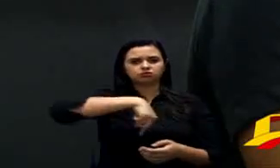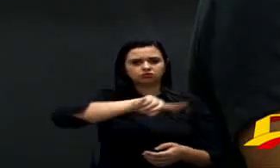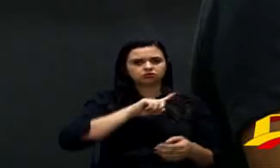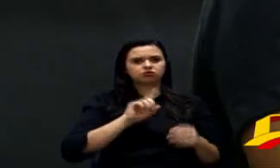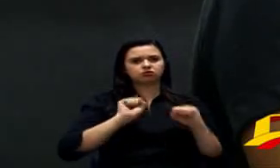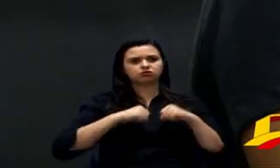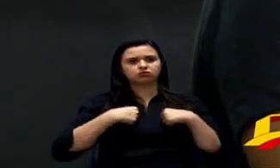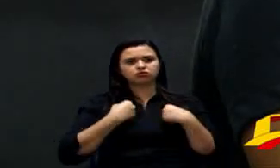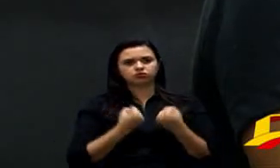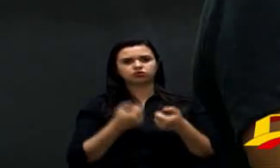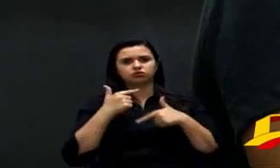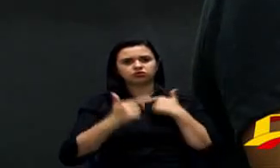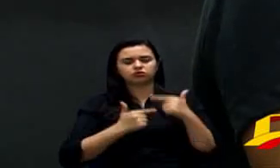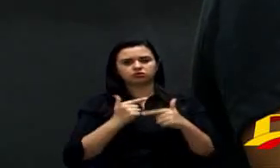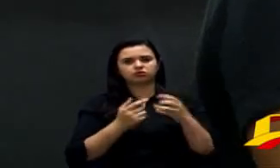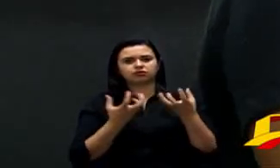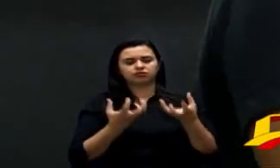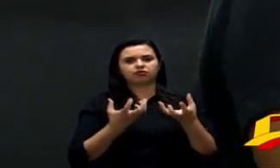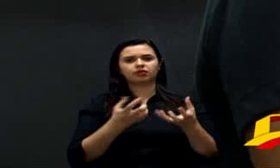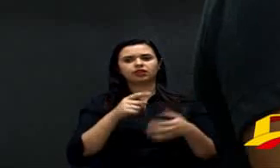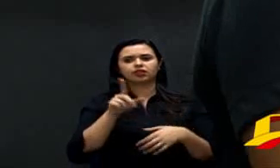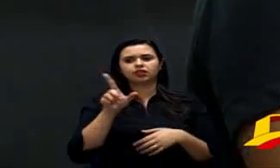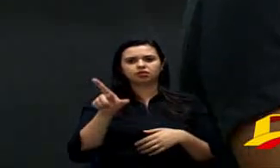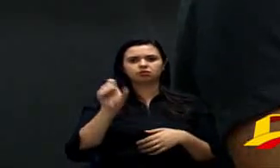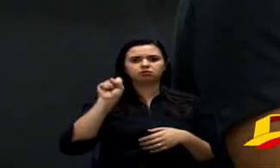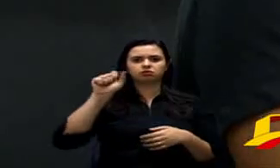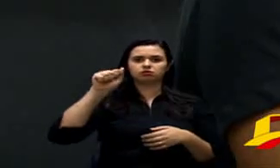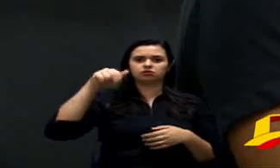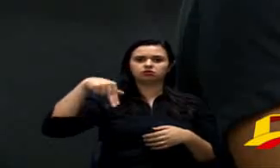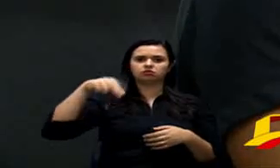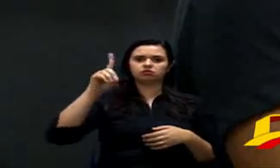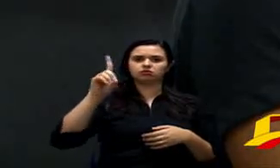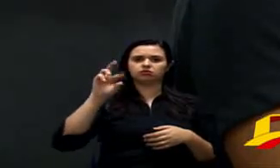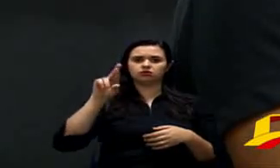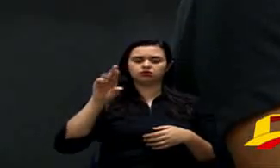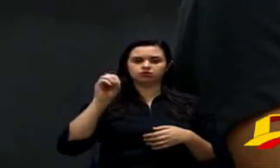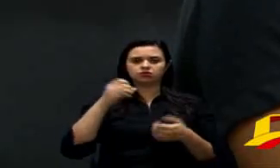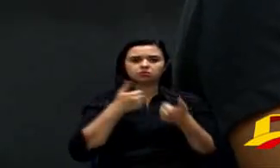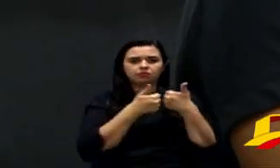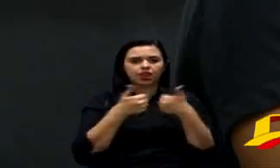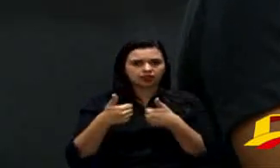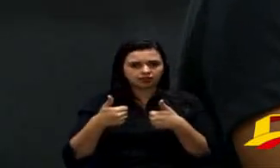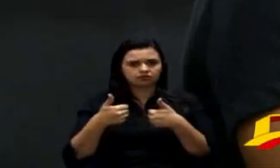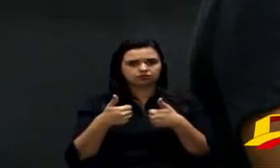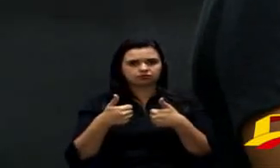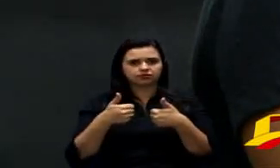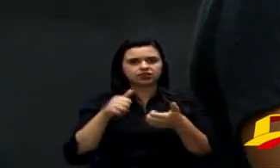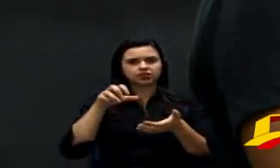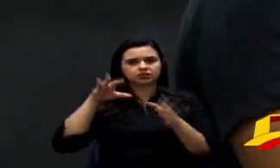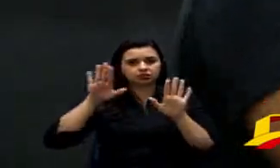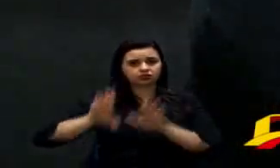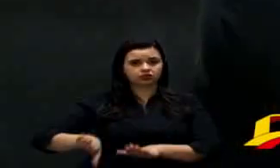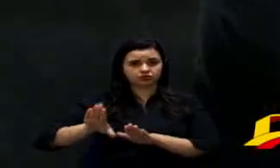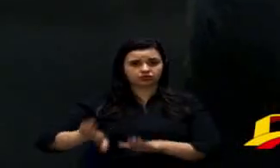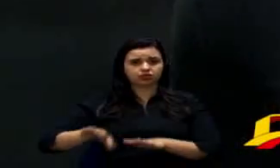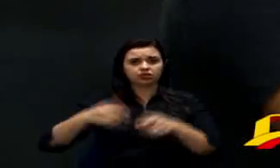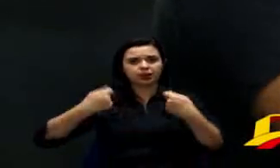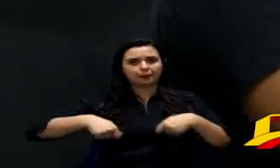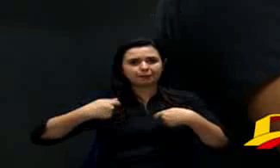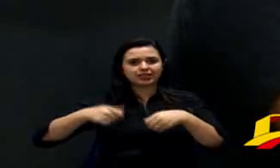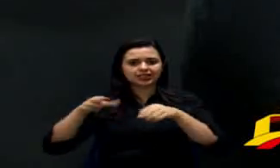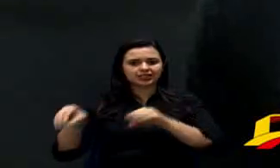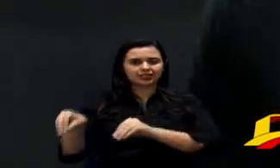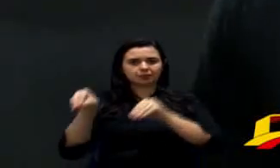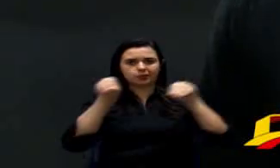ser para o bem-estar do Sandro, ou aqui ou lá. Se for aqui, vai ter que mudar ele de lugar, sim, porque não tem dinheiro